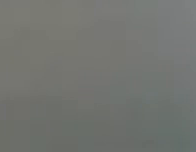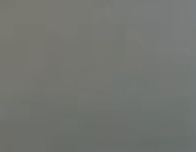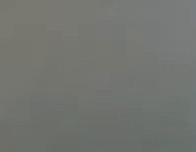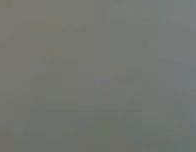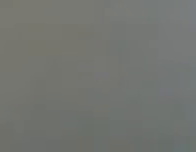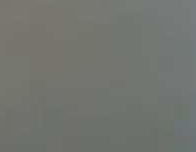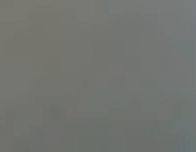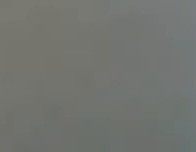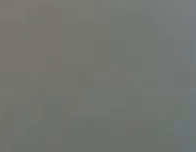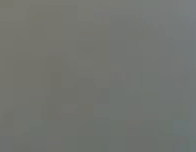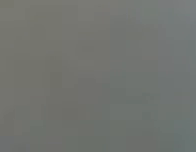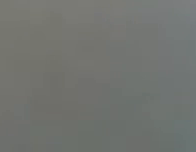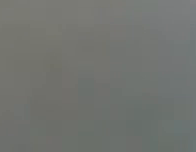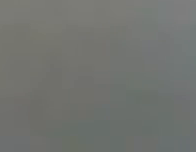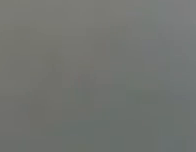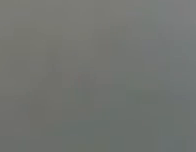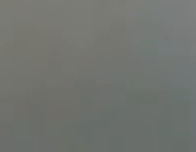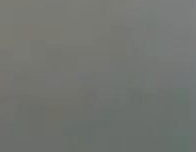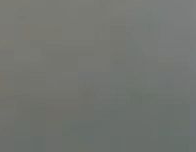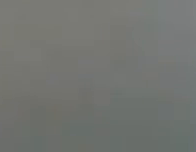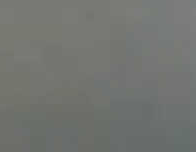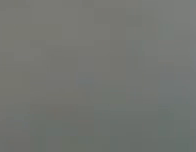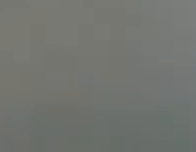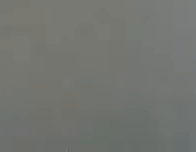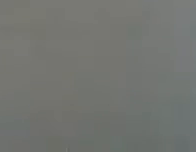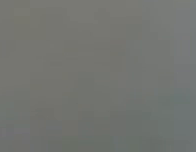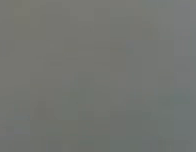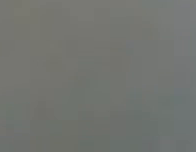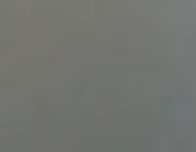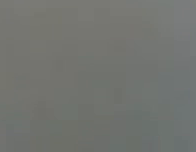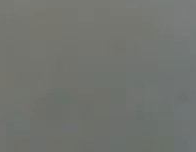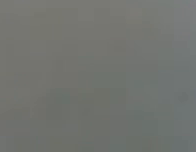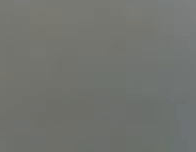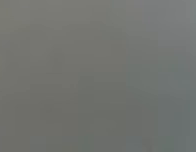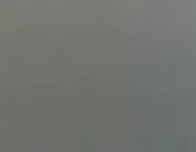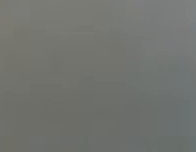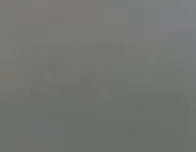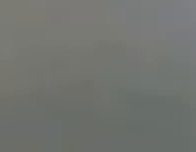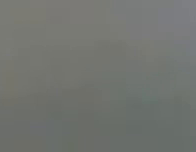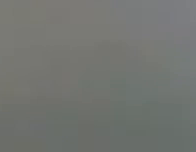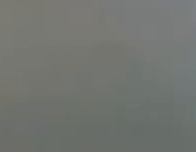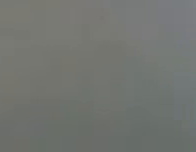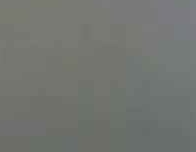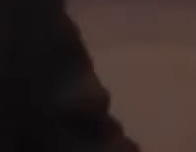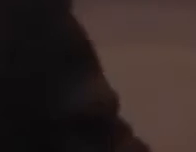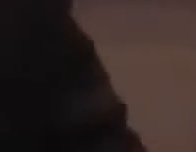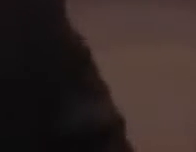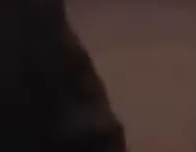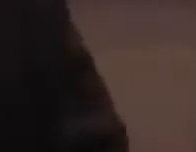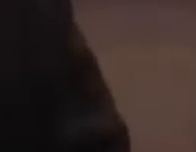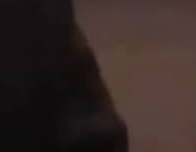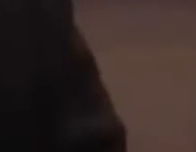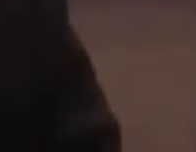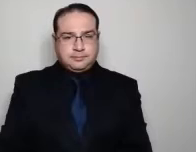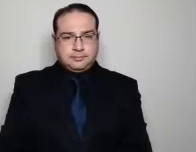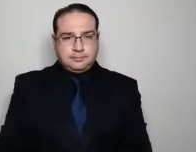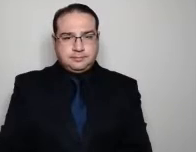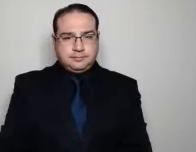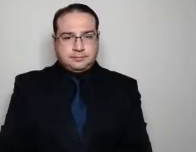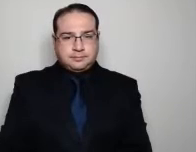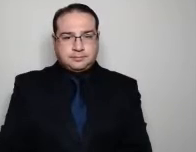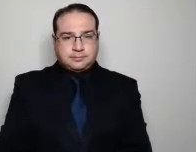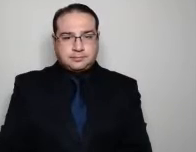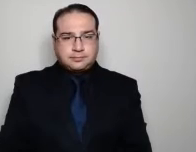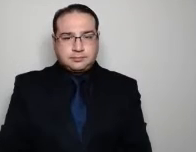Só estou vendo o doutor Renato Mares, quem está mais? Bom dia, doutor Renato. Bom dia, desembargador Cornélio. Bom dia a todos.